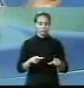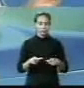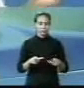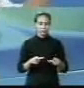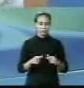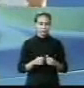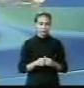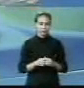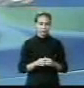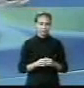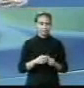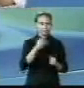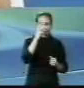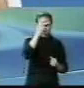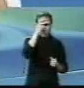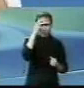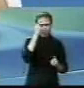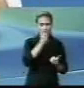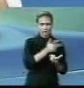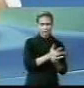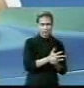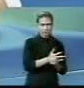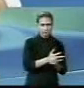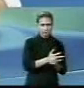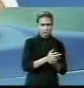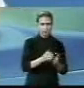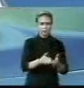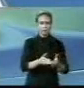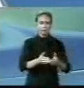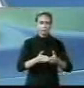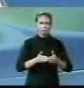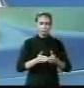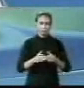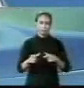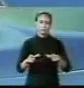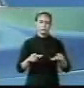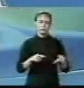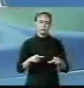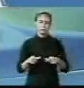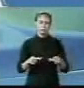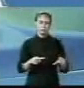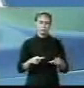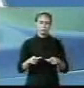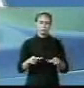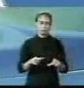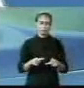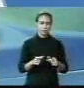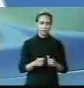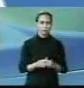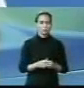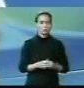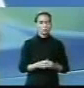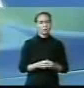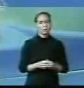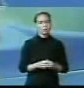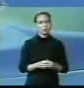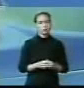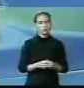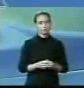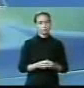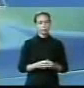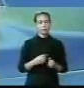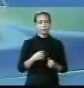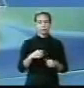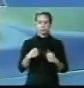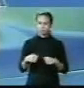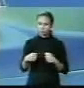o meu cliente solicita esse serviço ao meu servidor de proxy, dizendo assim, olha, eu